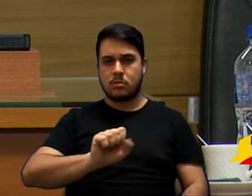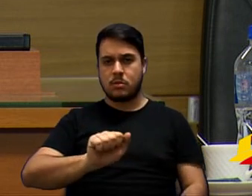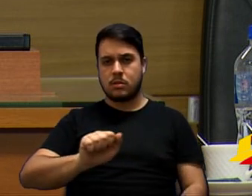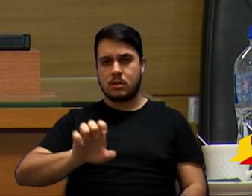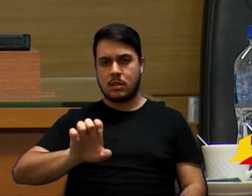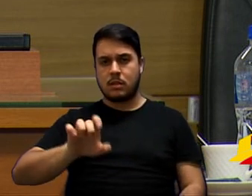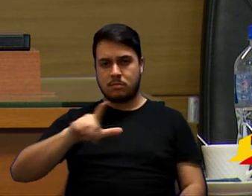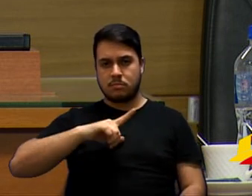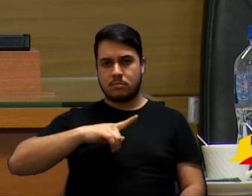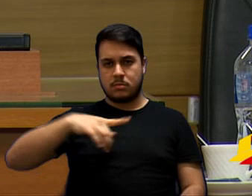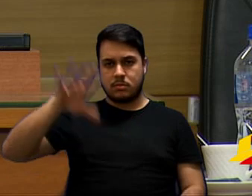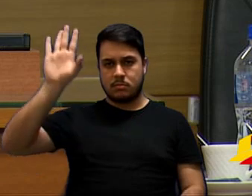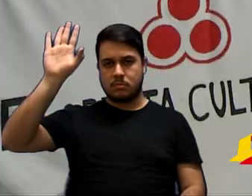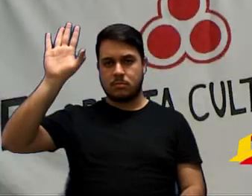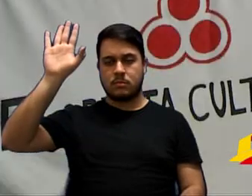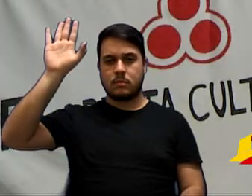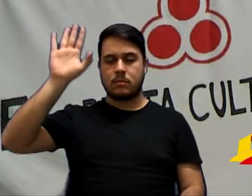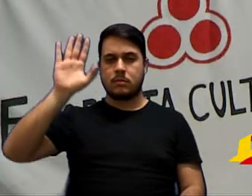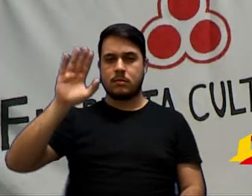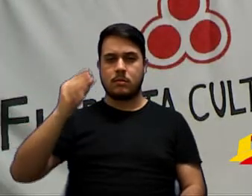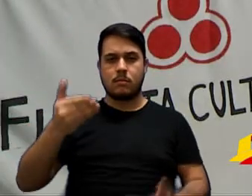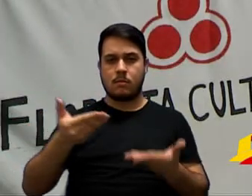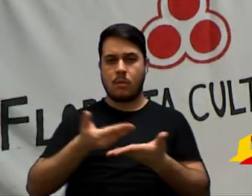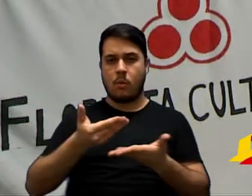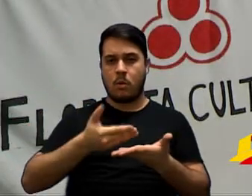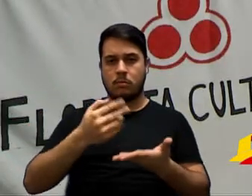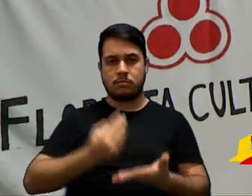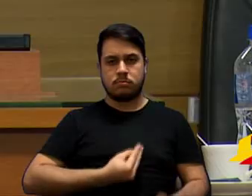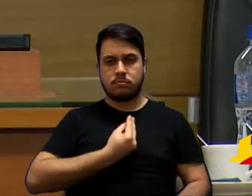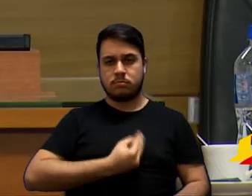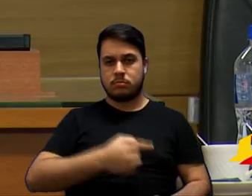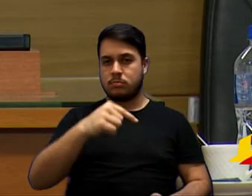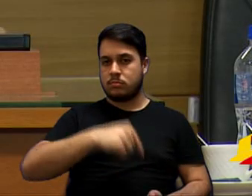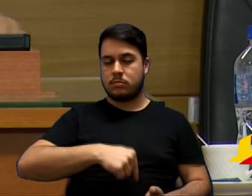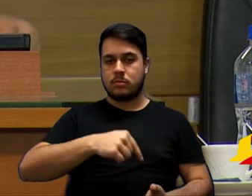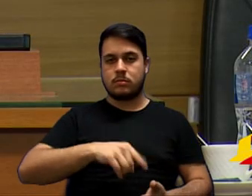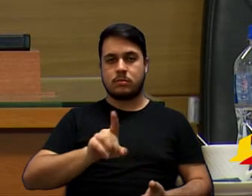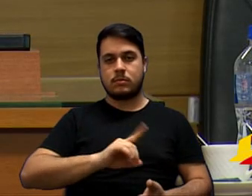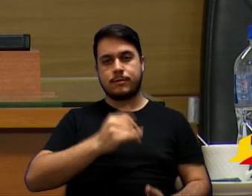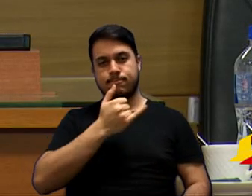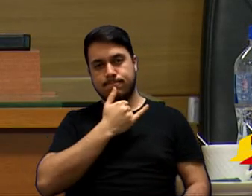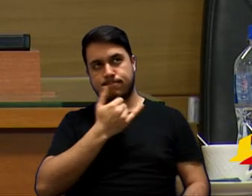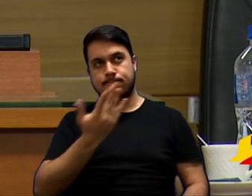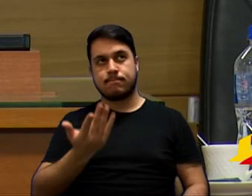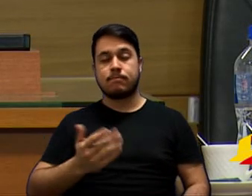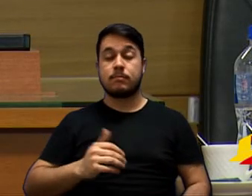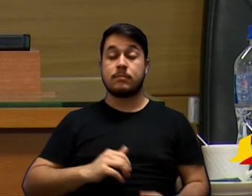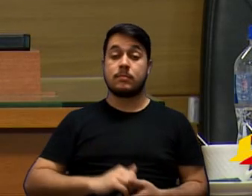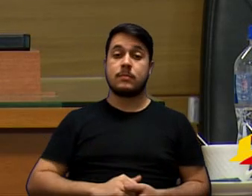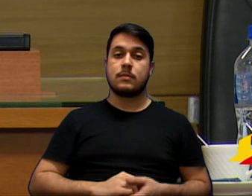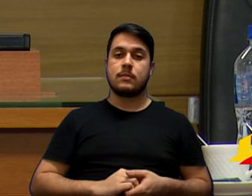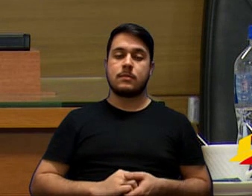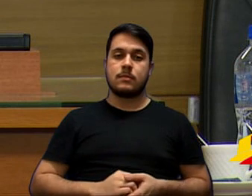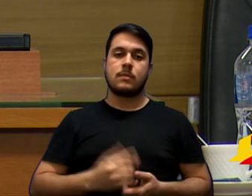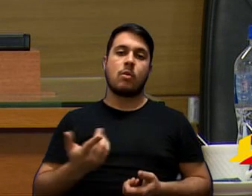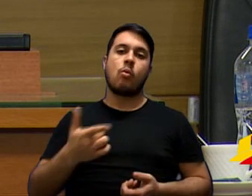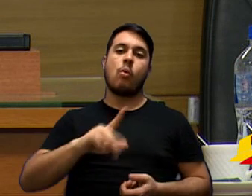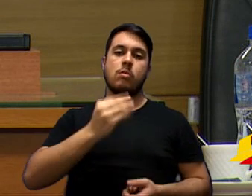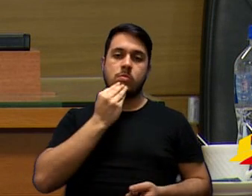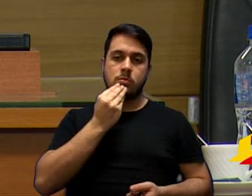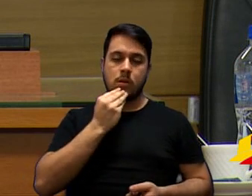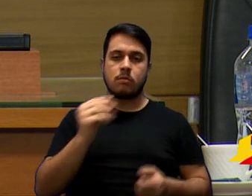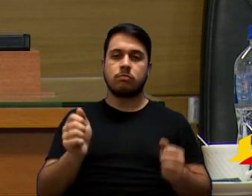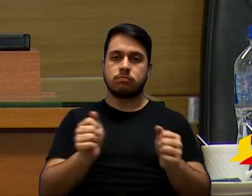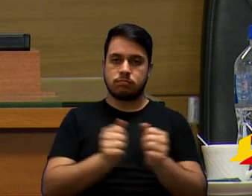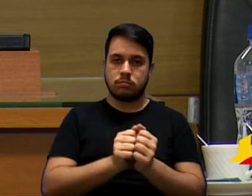nós mesmos não compareceram não compareceram a ser importante nem sempre ou em uma outra oportunidade nós estarmos junto com um representante